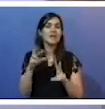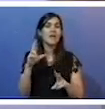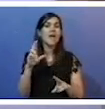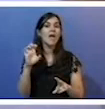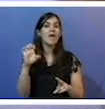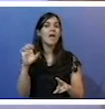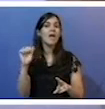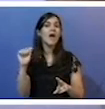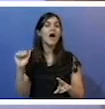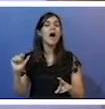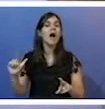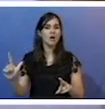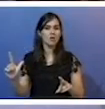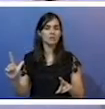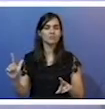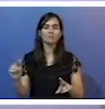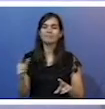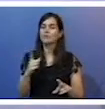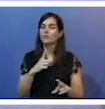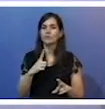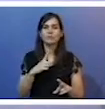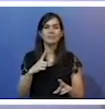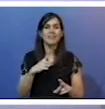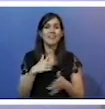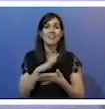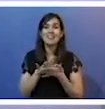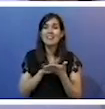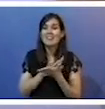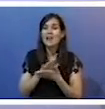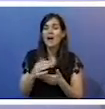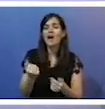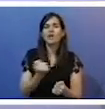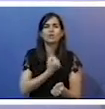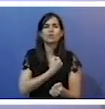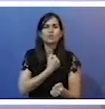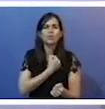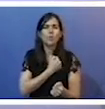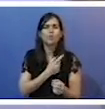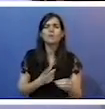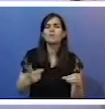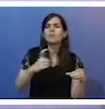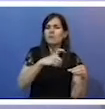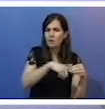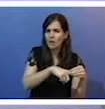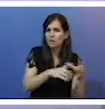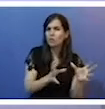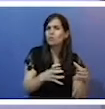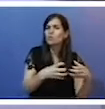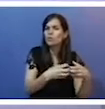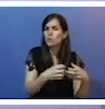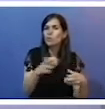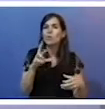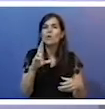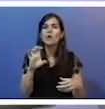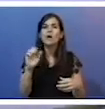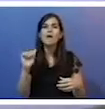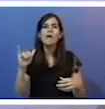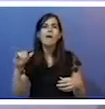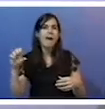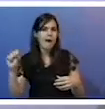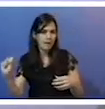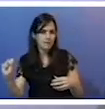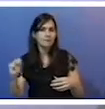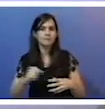vazia porque não tem nenhum número que eu colocado conjunto dos números reais que vai satisfazer essa equação